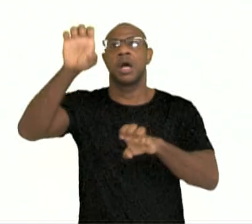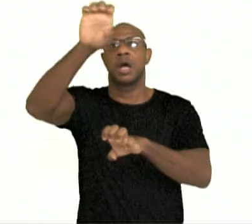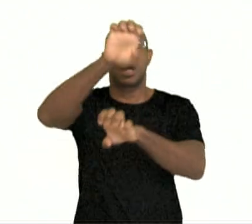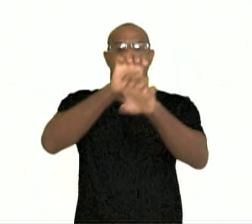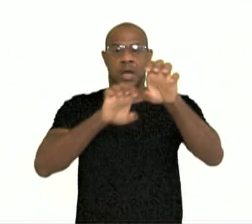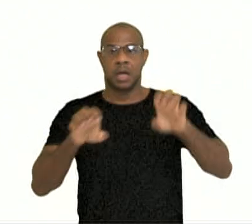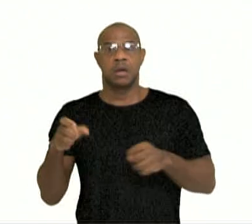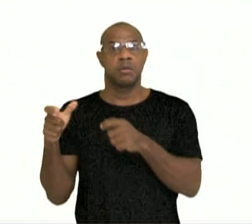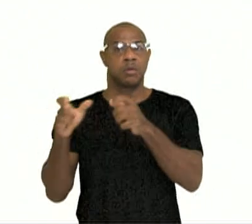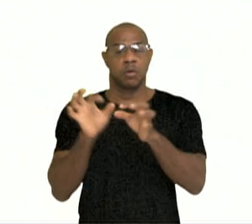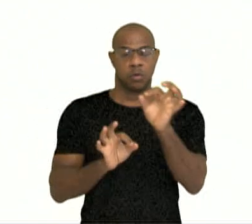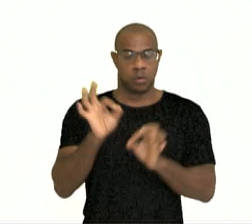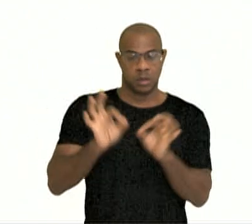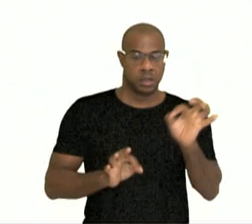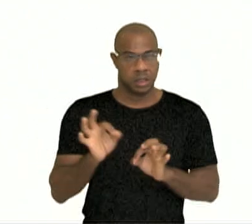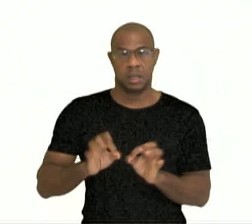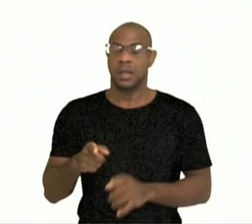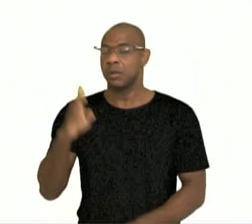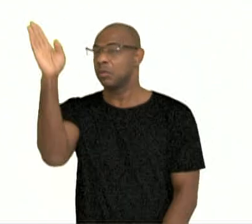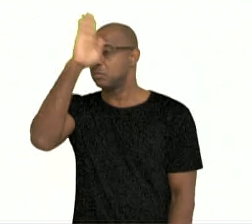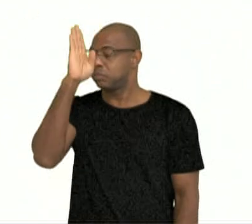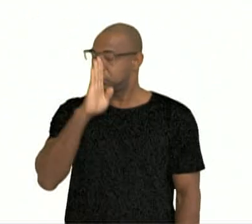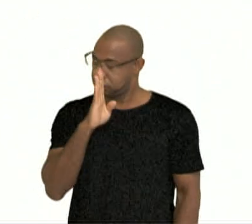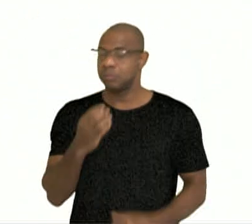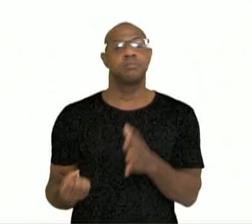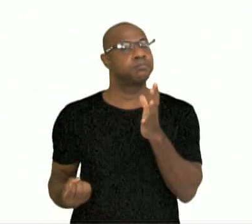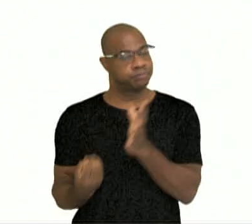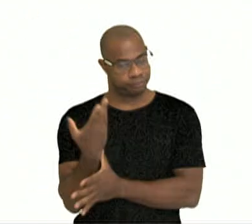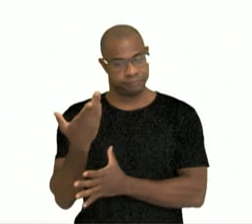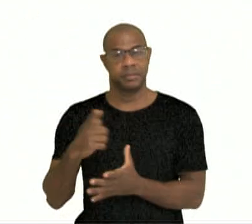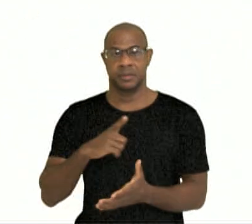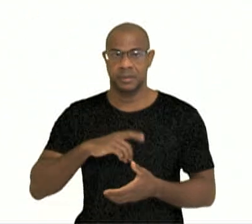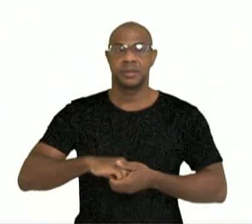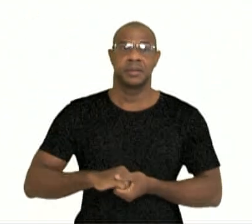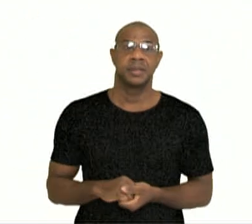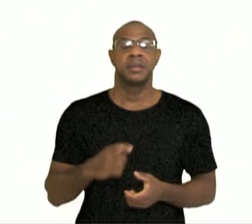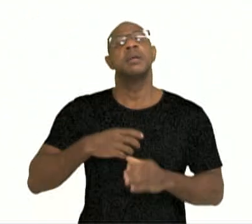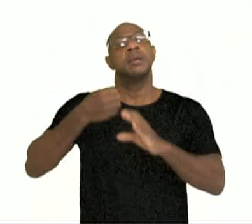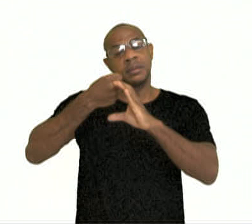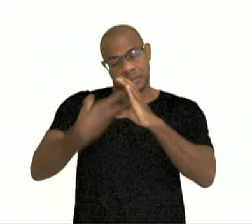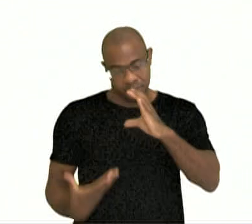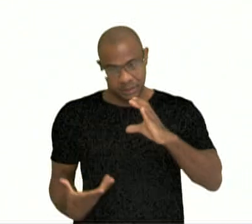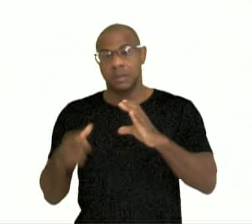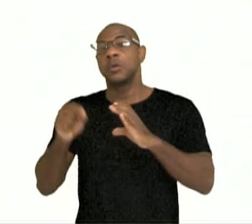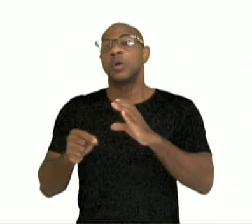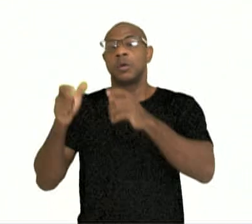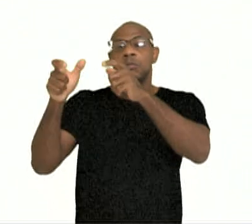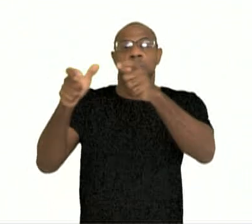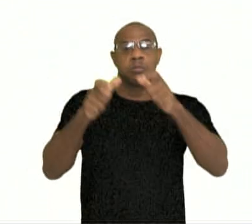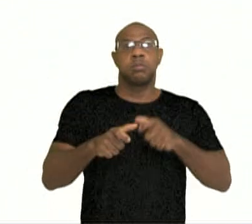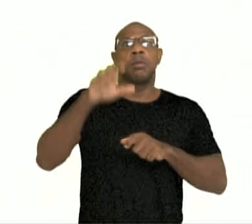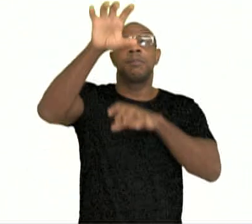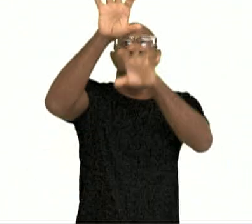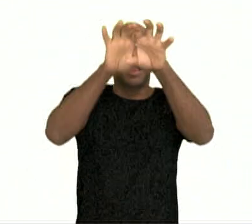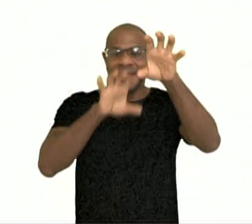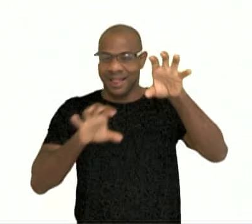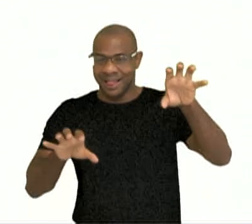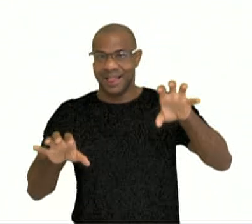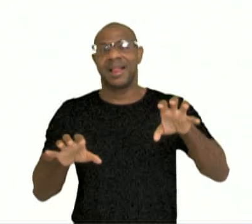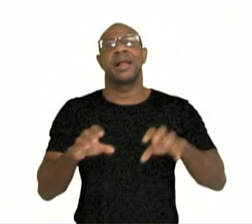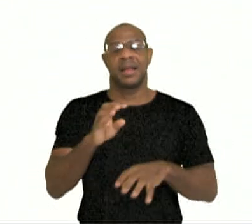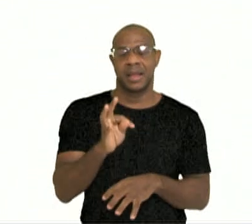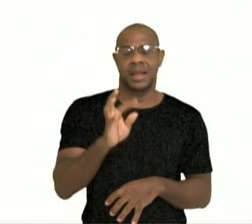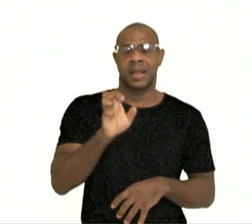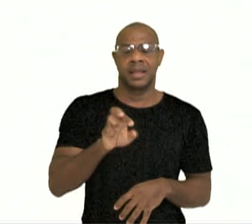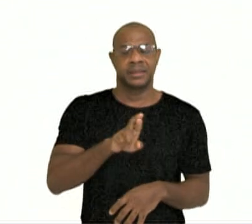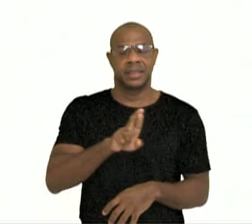organizado. Aí eu passo de chamar de Brasil, eu tenho fronteiras, tudo isso vai caracterizar o território brasileiro, tá?